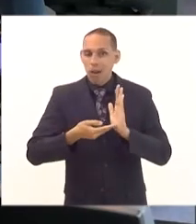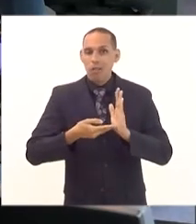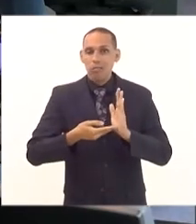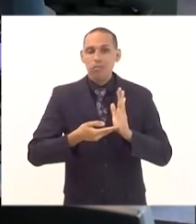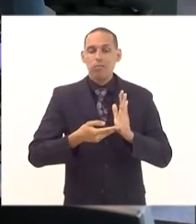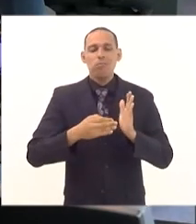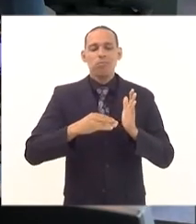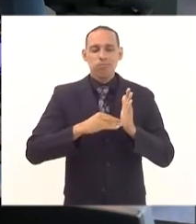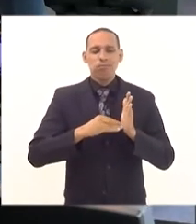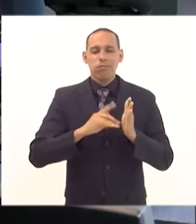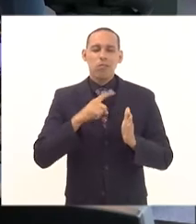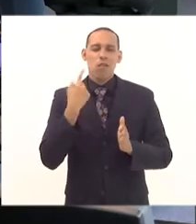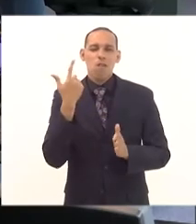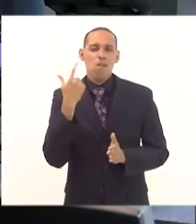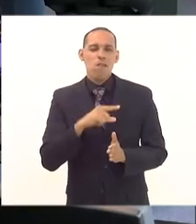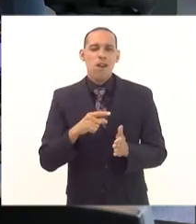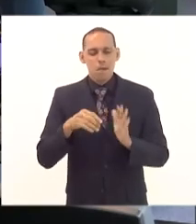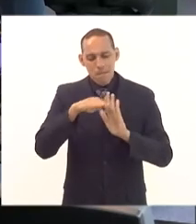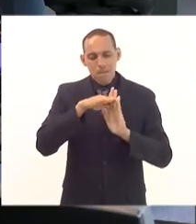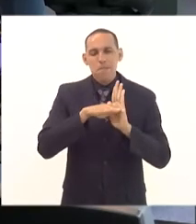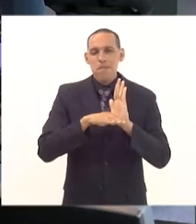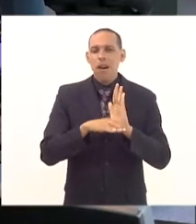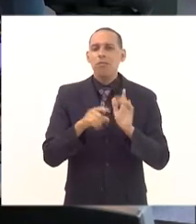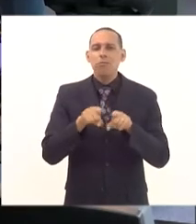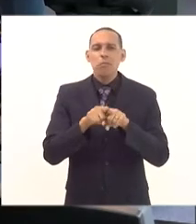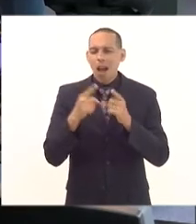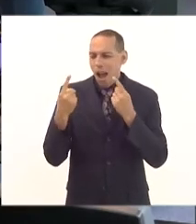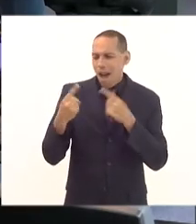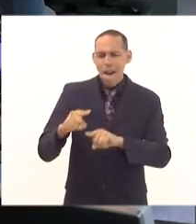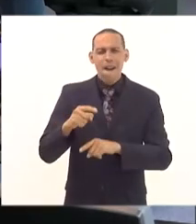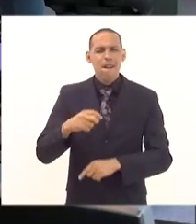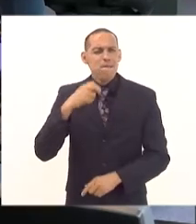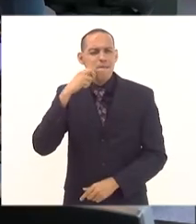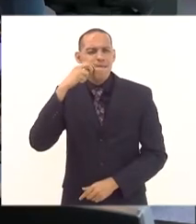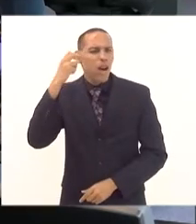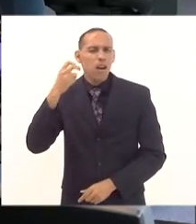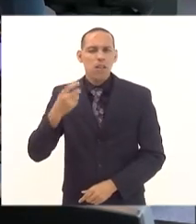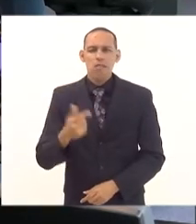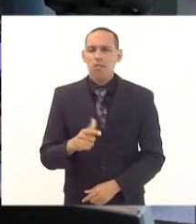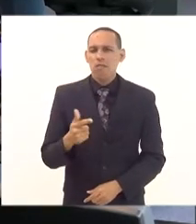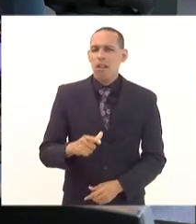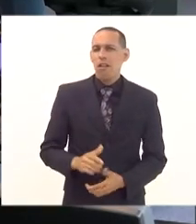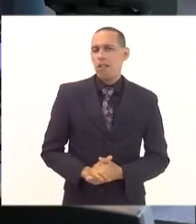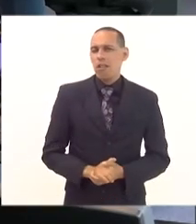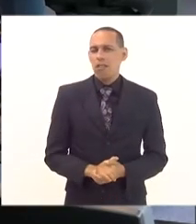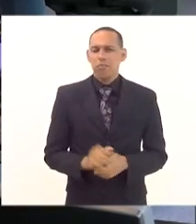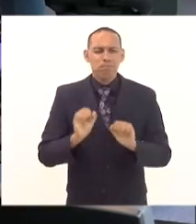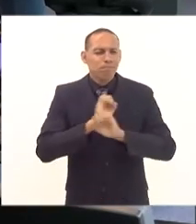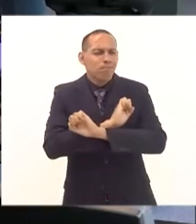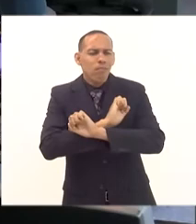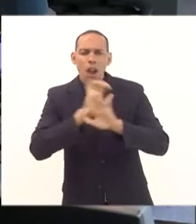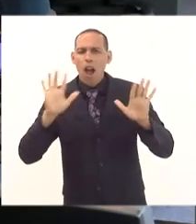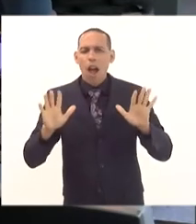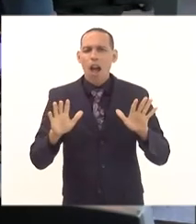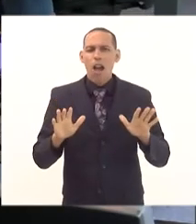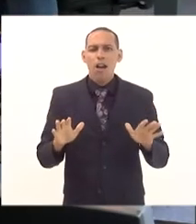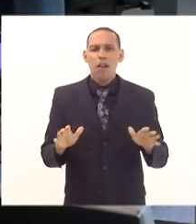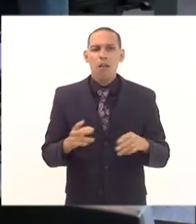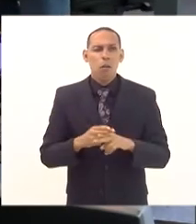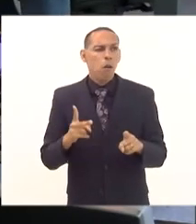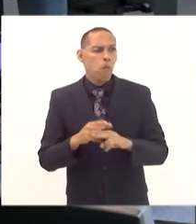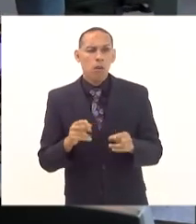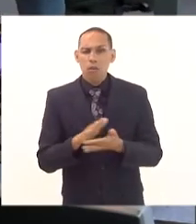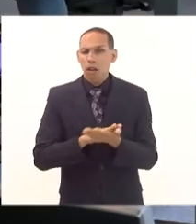essas faltas tão importantes esses ataques tão descarados né absolutamente esportes e friso tem nenhuma dissimulação